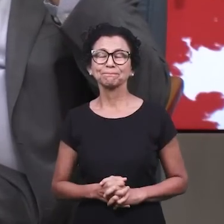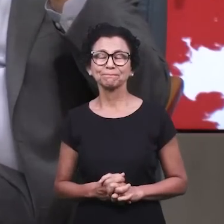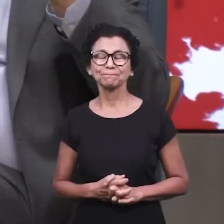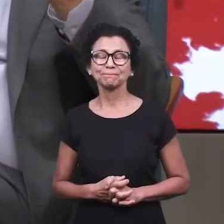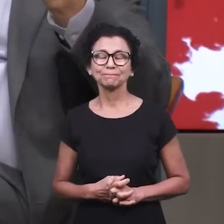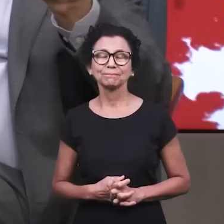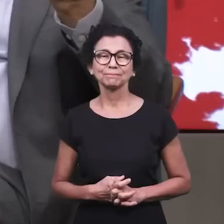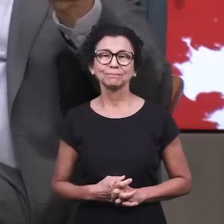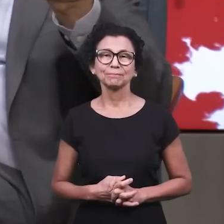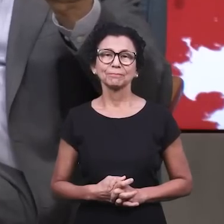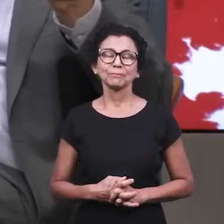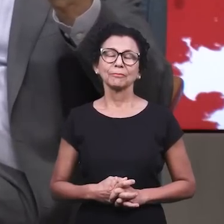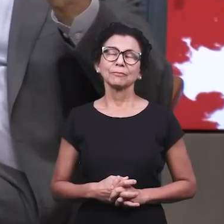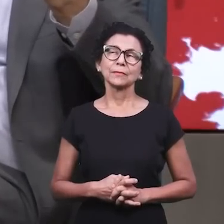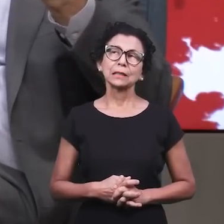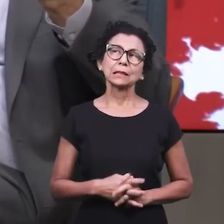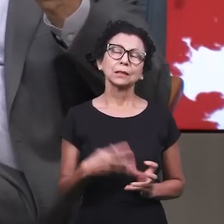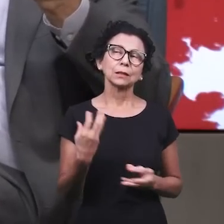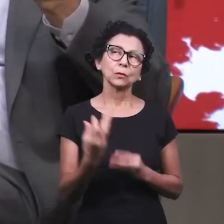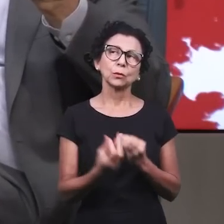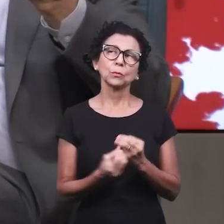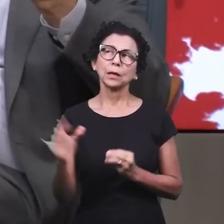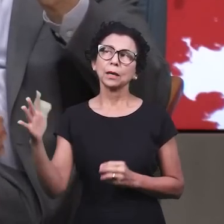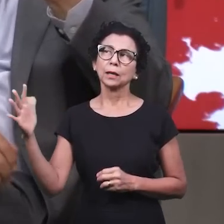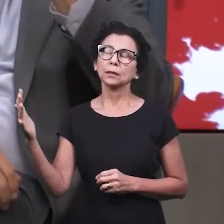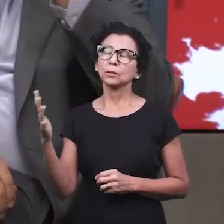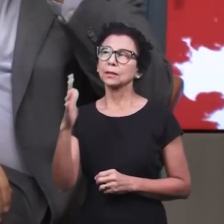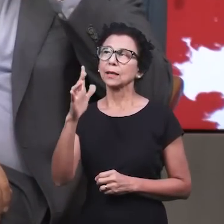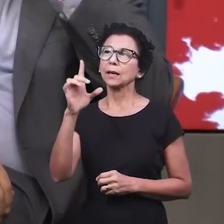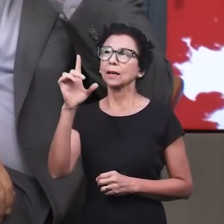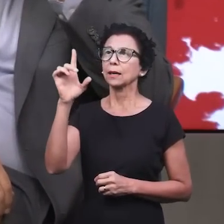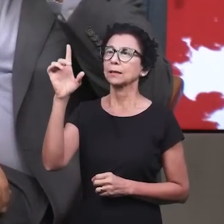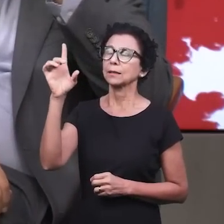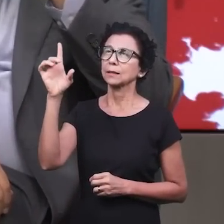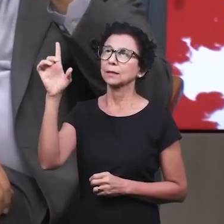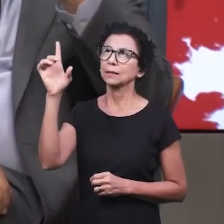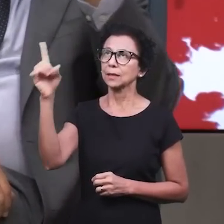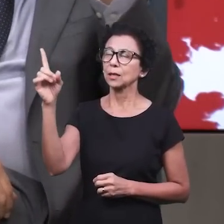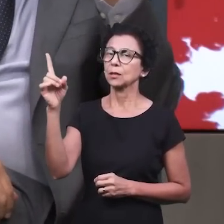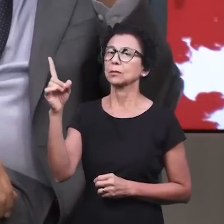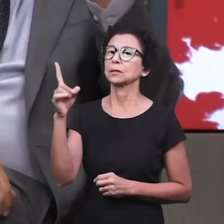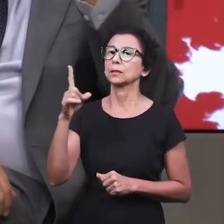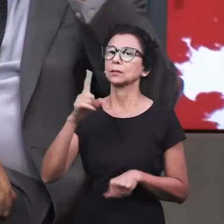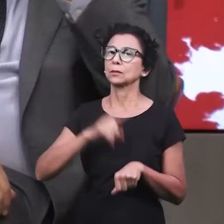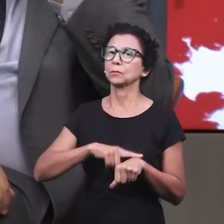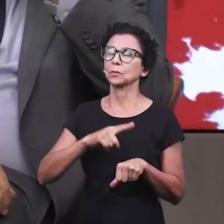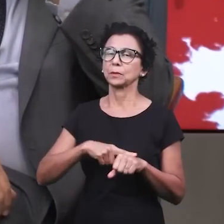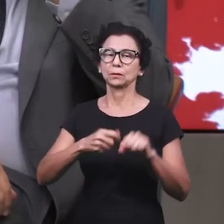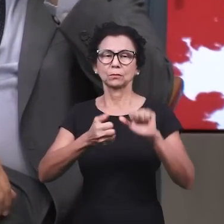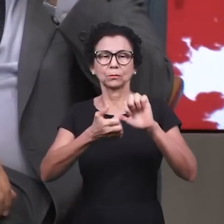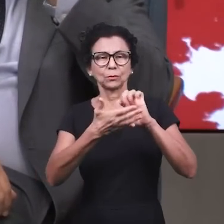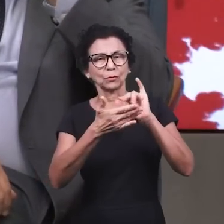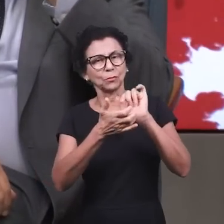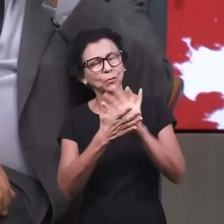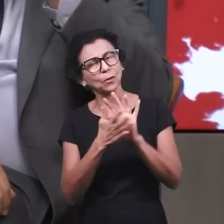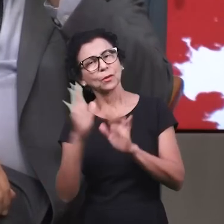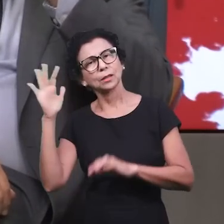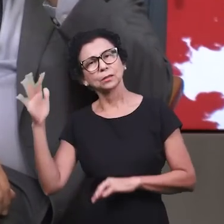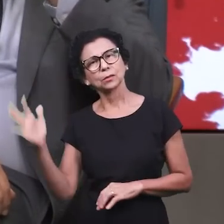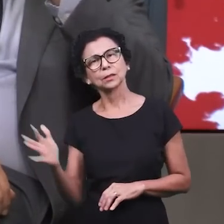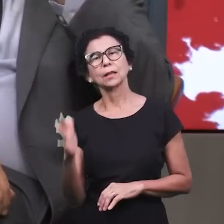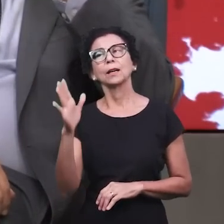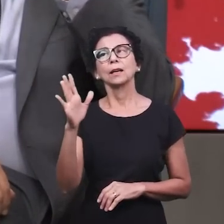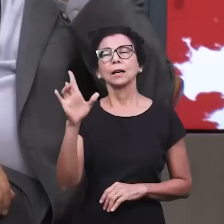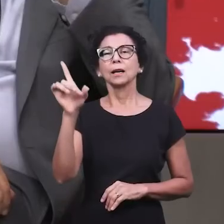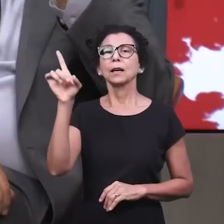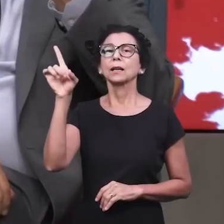adoração a Deus, que pode se expressar através de um louvor ou através do louvor,